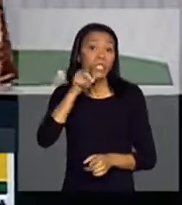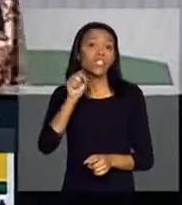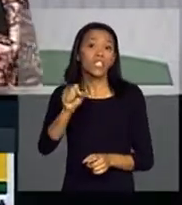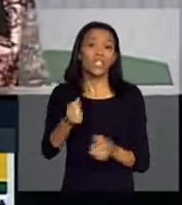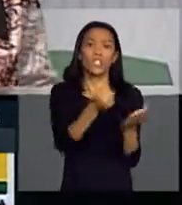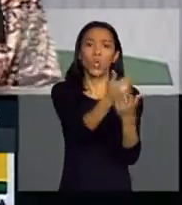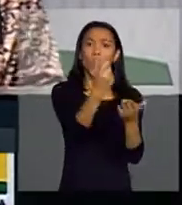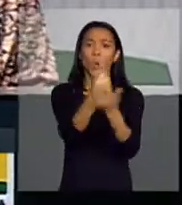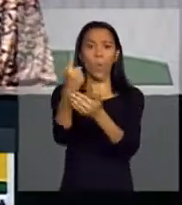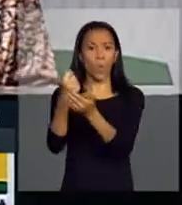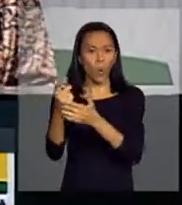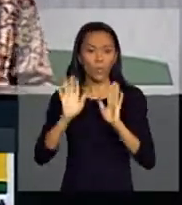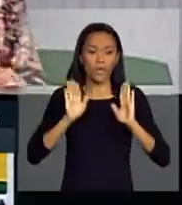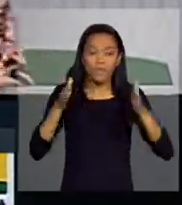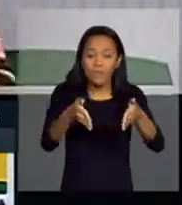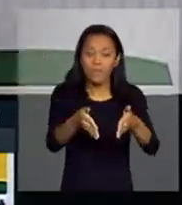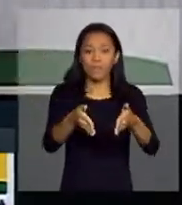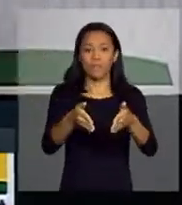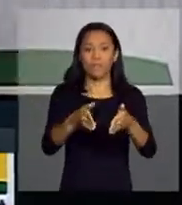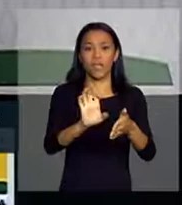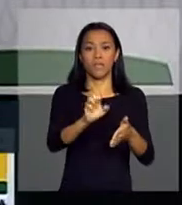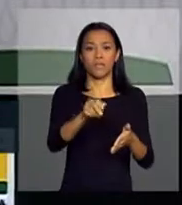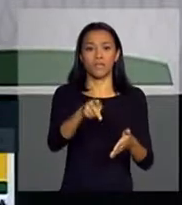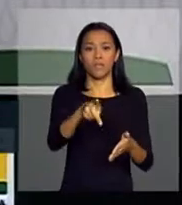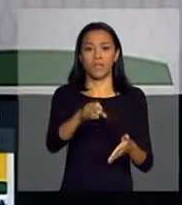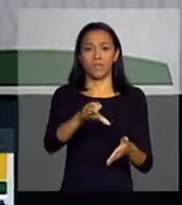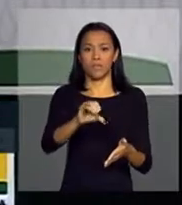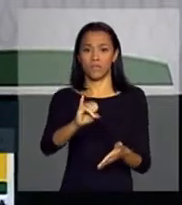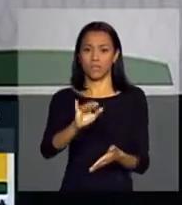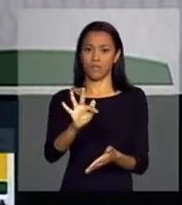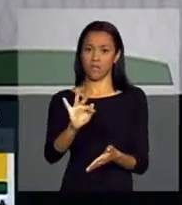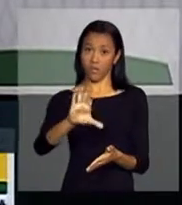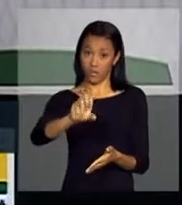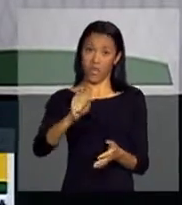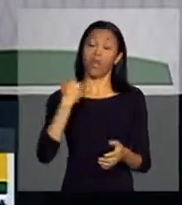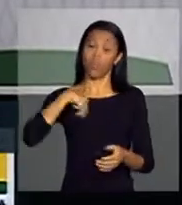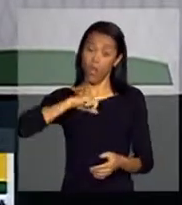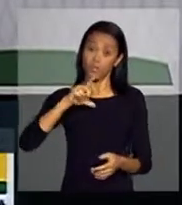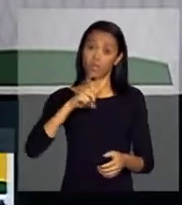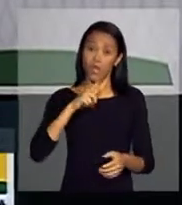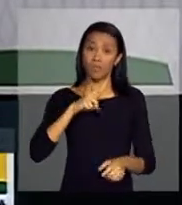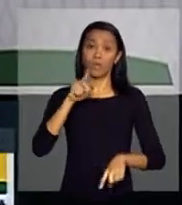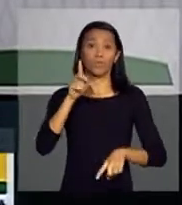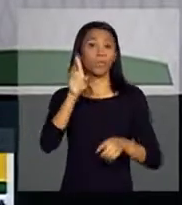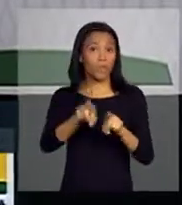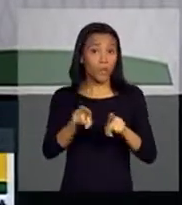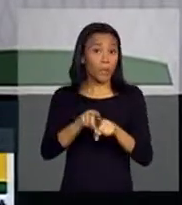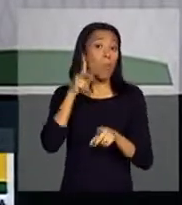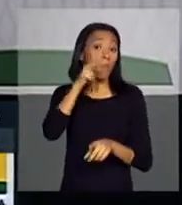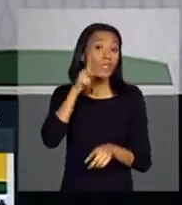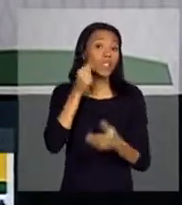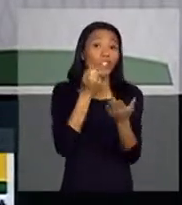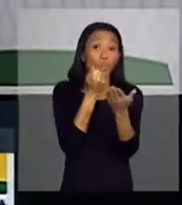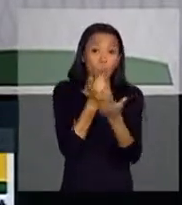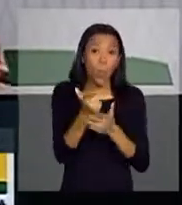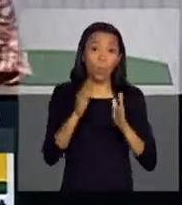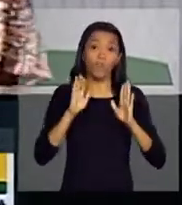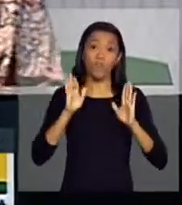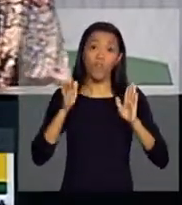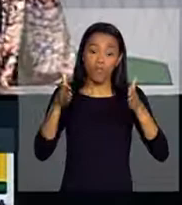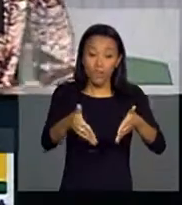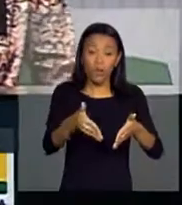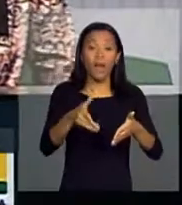específica nós temos uma política de compras específicas na área da saúde